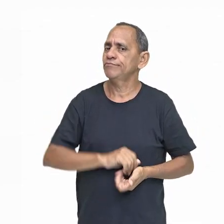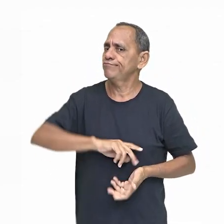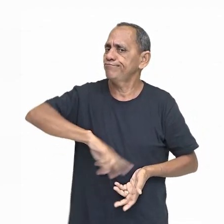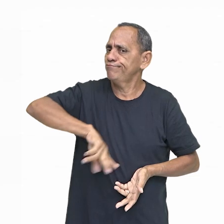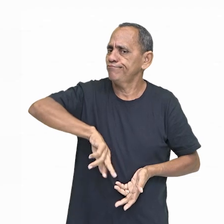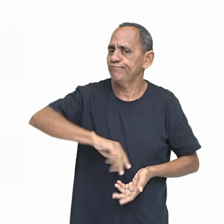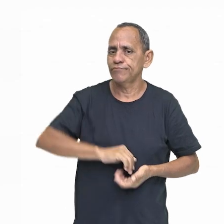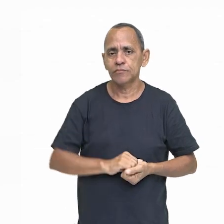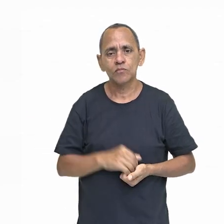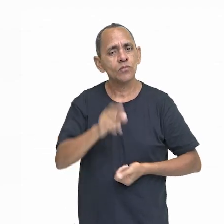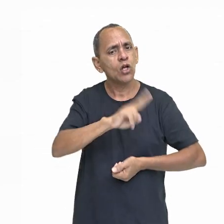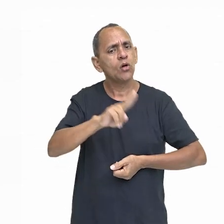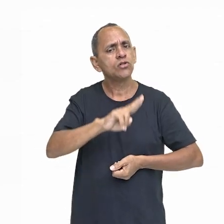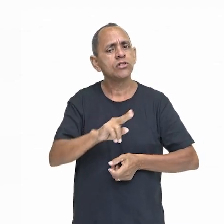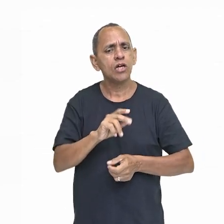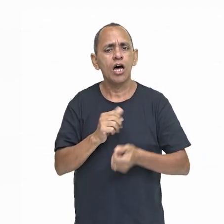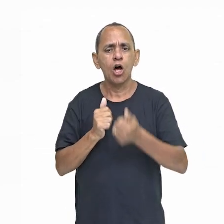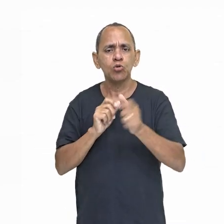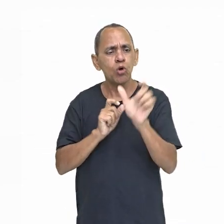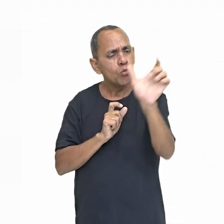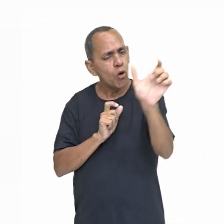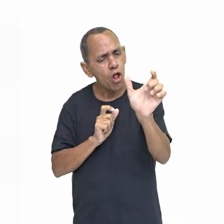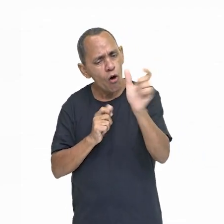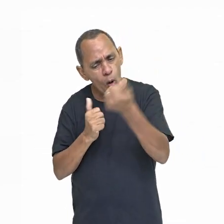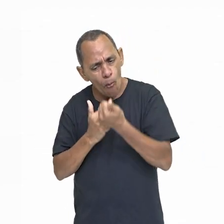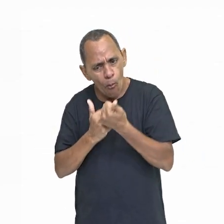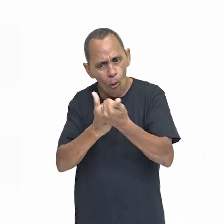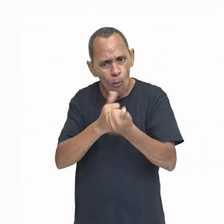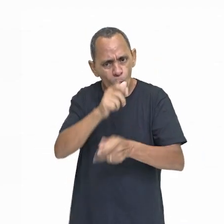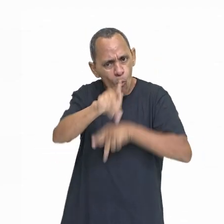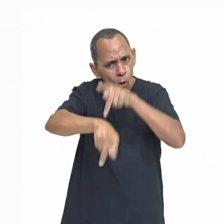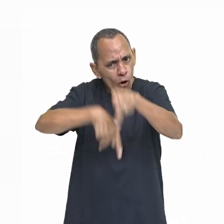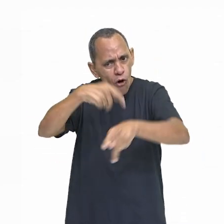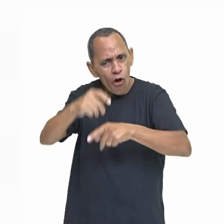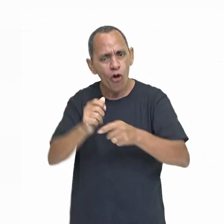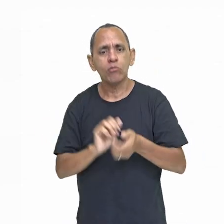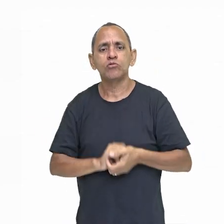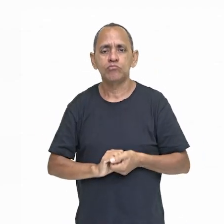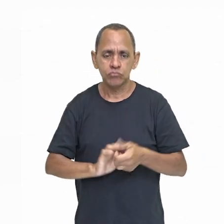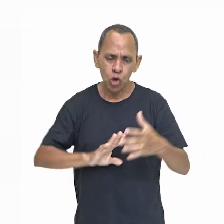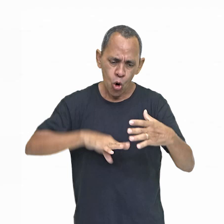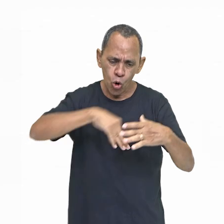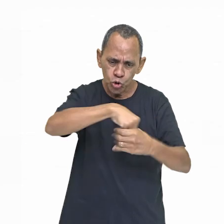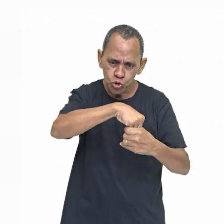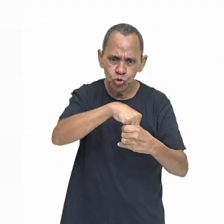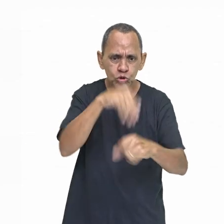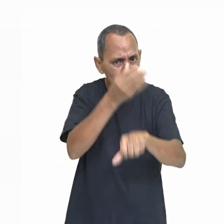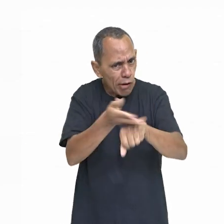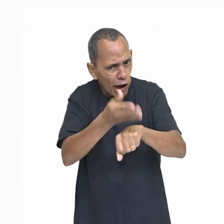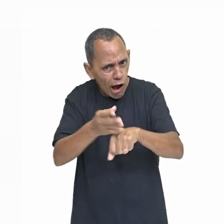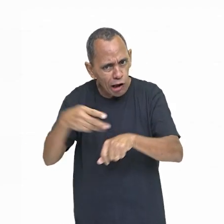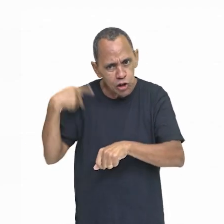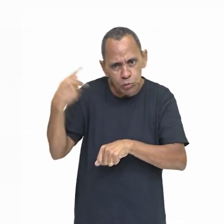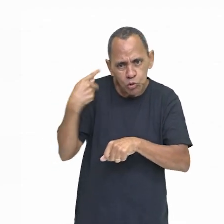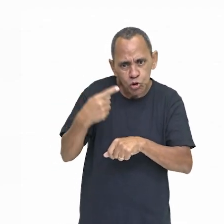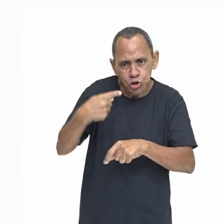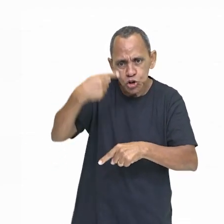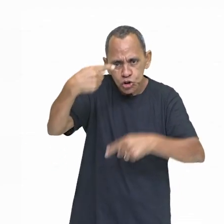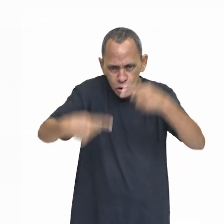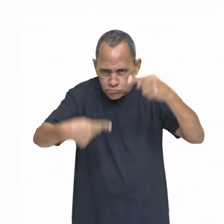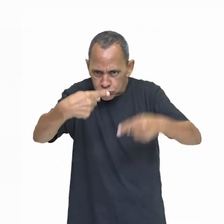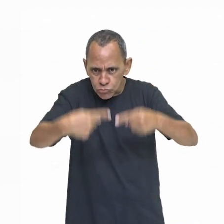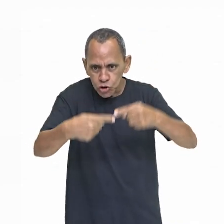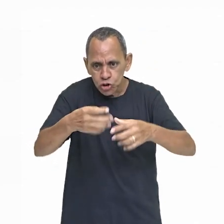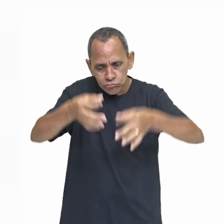termo, populismo, para se referir a um conjunto de práticas políticas que se